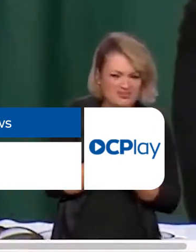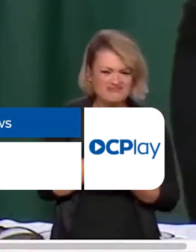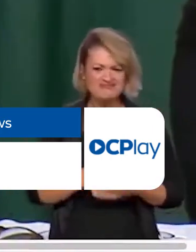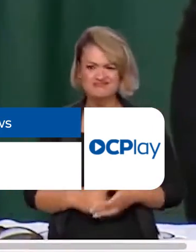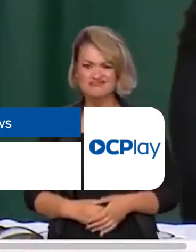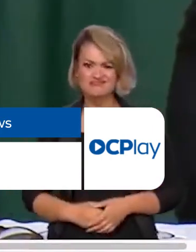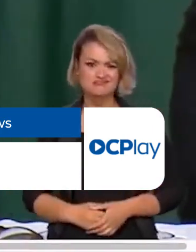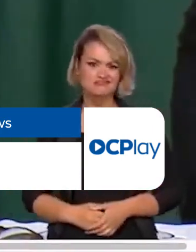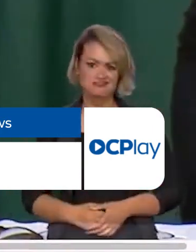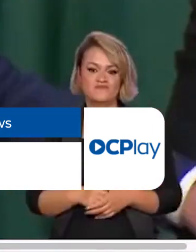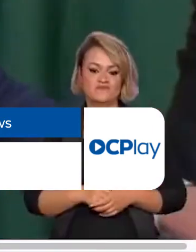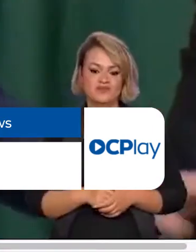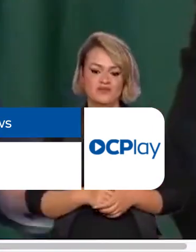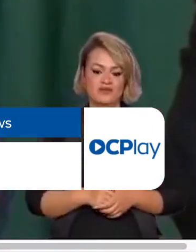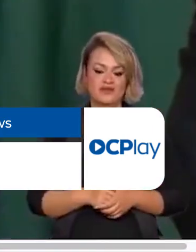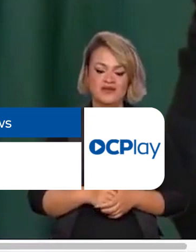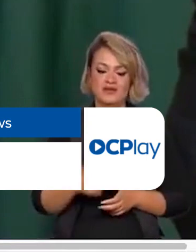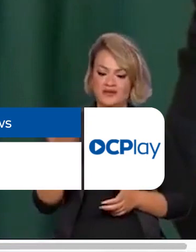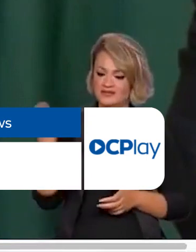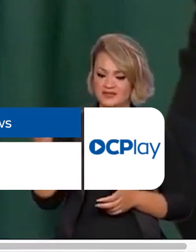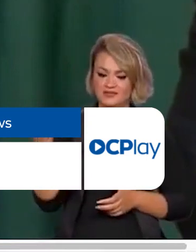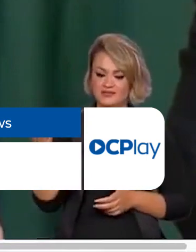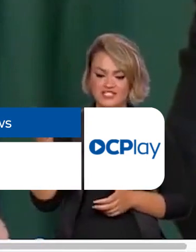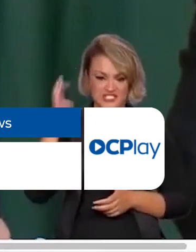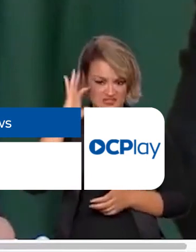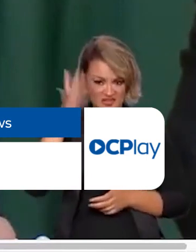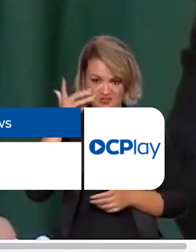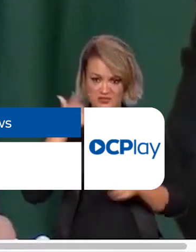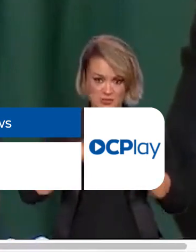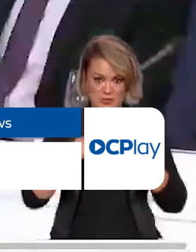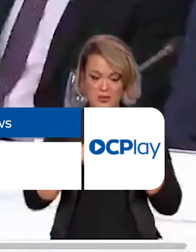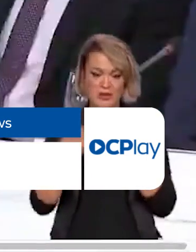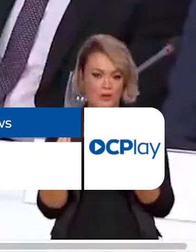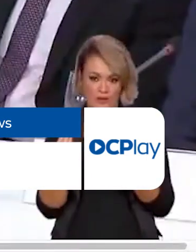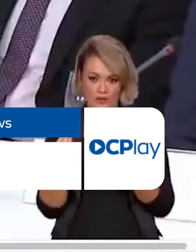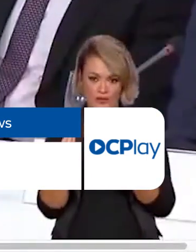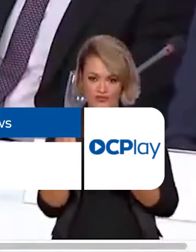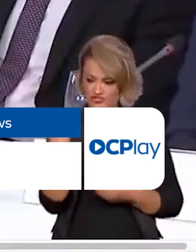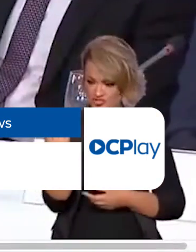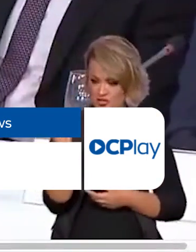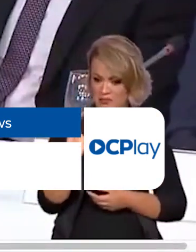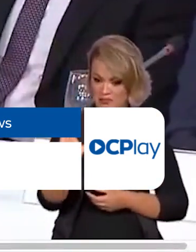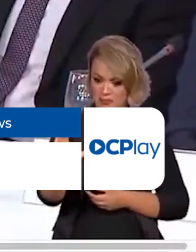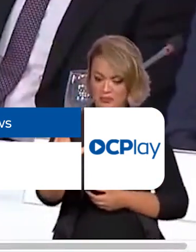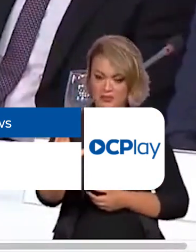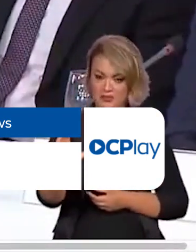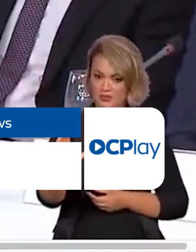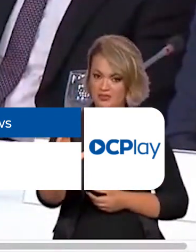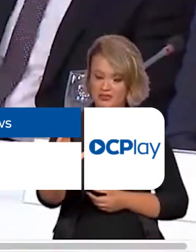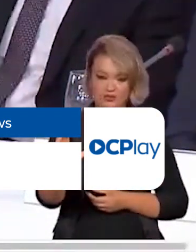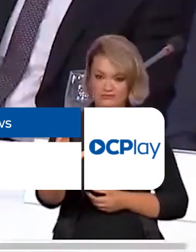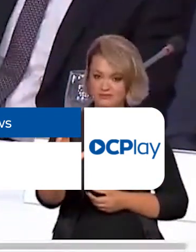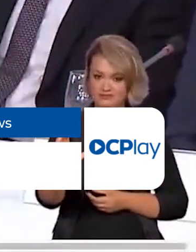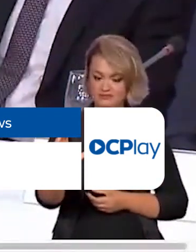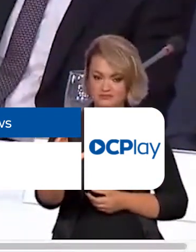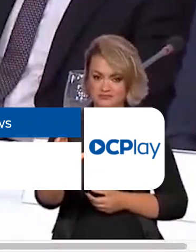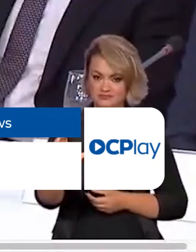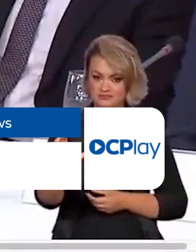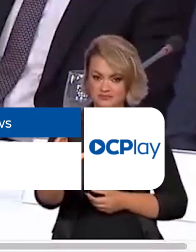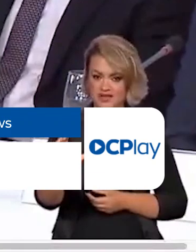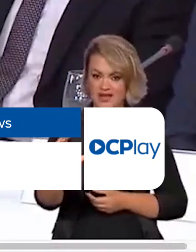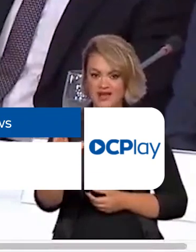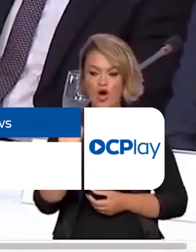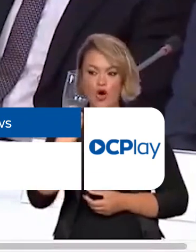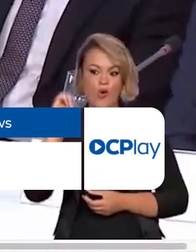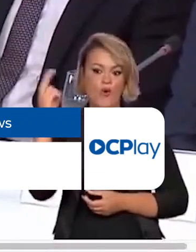o discurso do presidente. A gente não vai resolver esse problema só com dinheiro. A gente não vai resolver esse